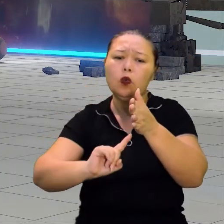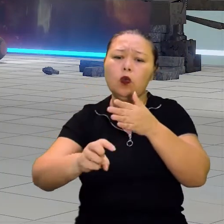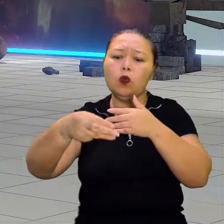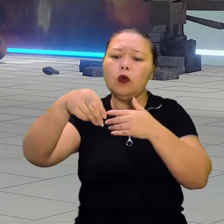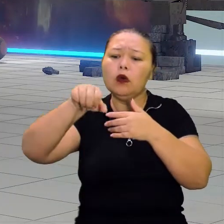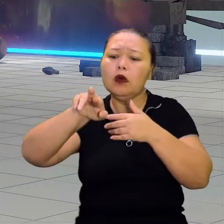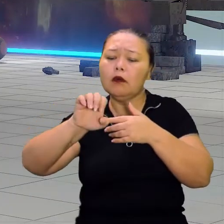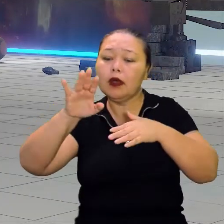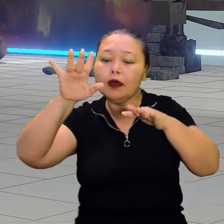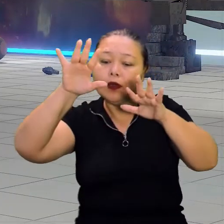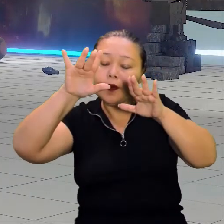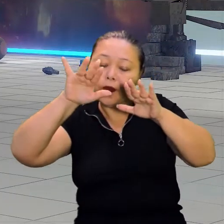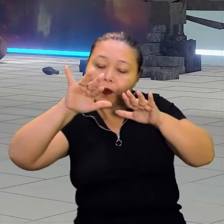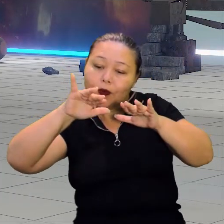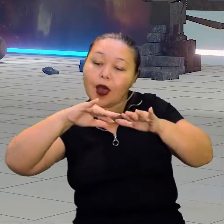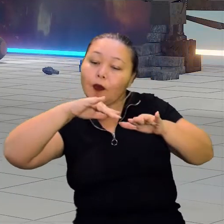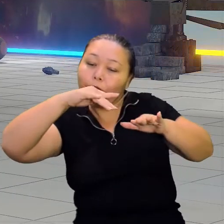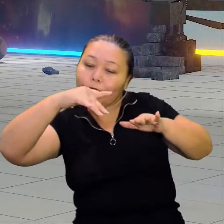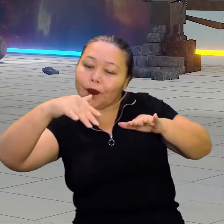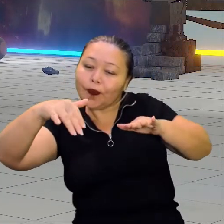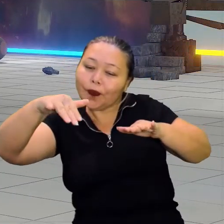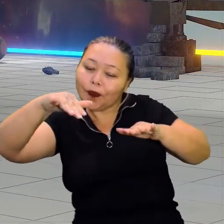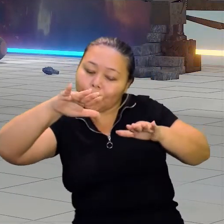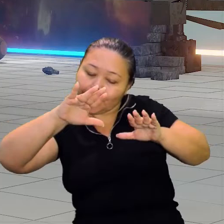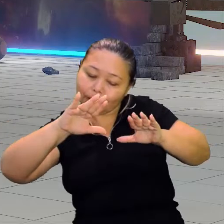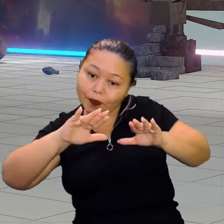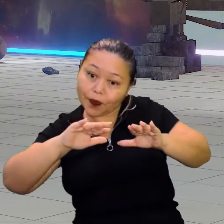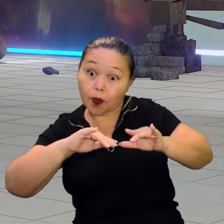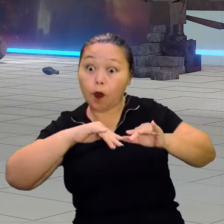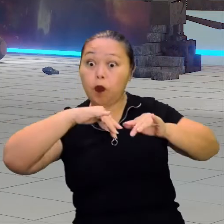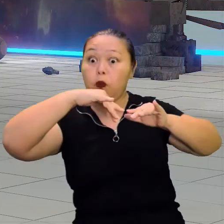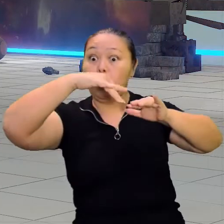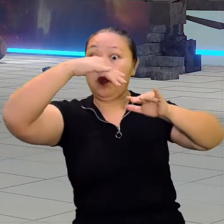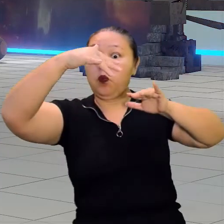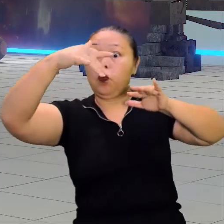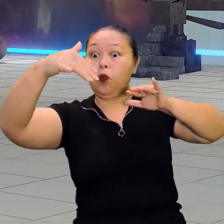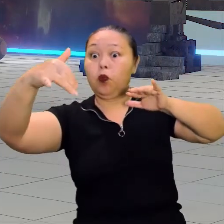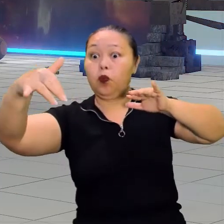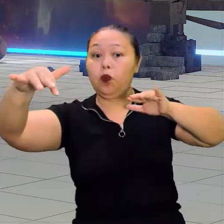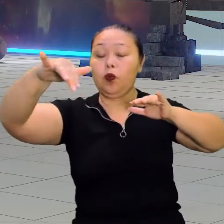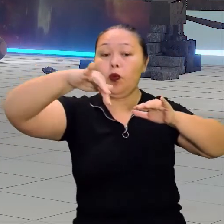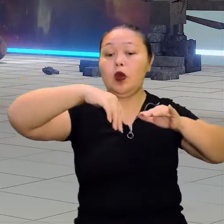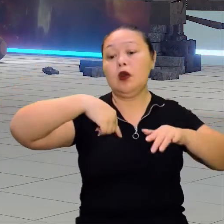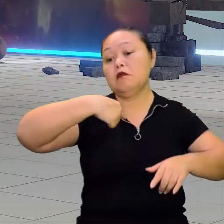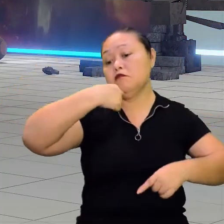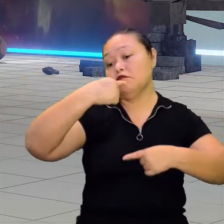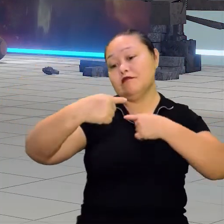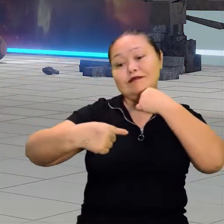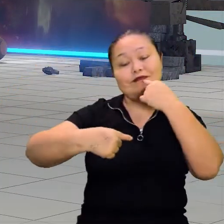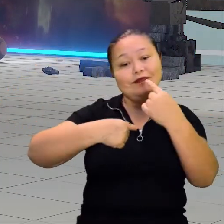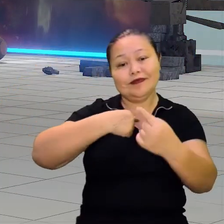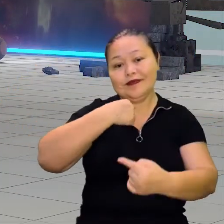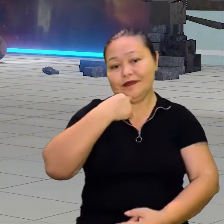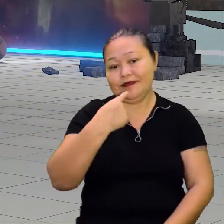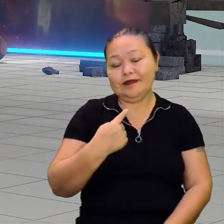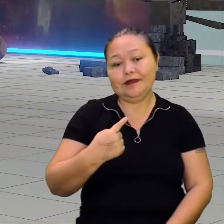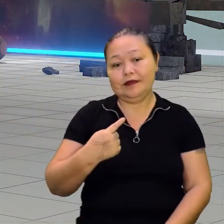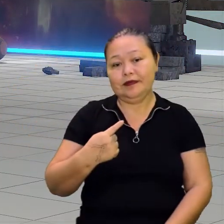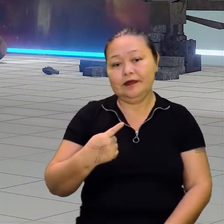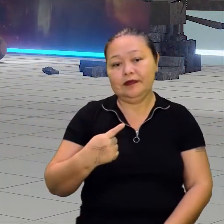estava baixa. Quando a maré subiu, aí não foi possível eles